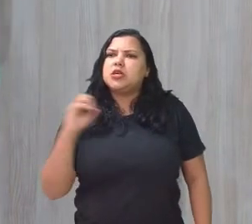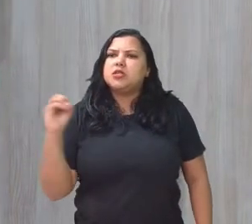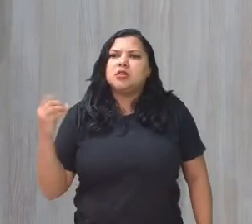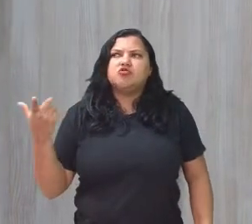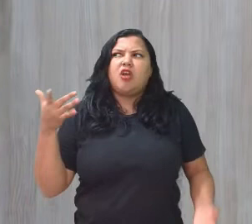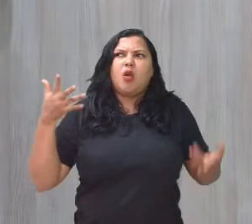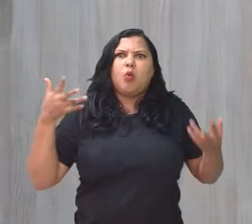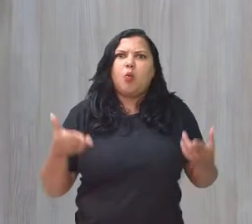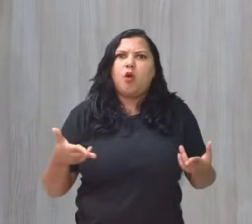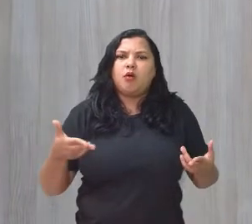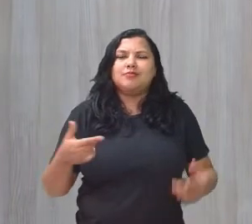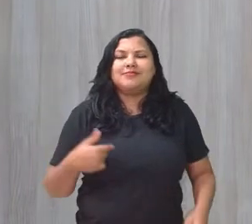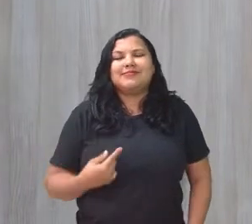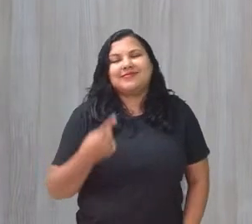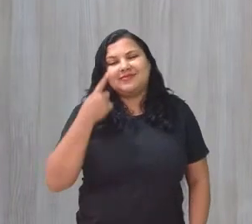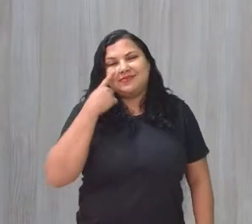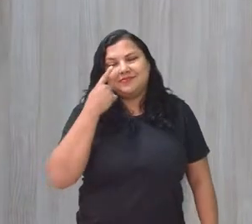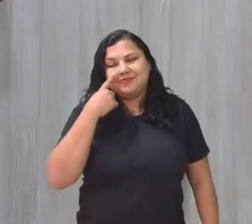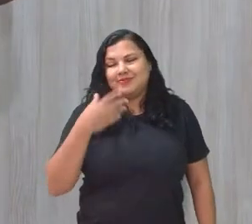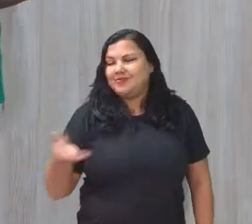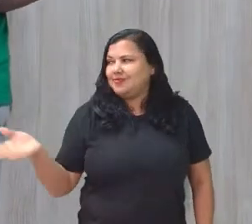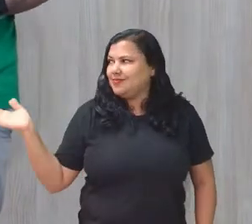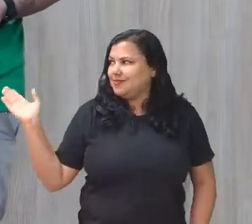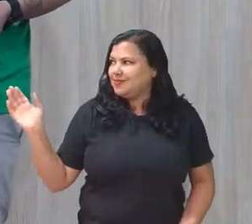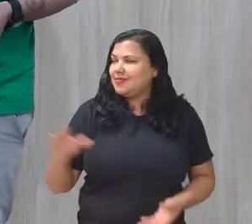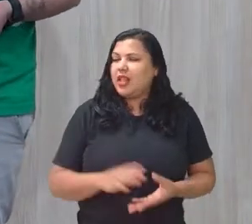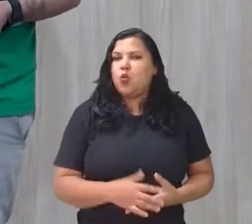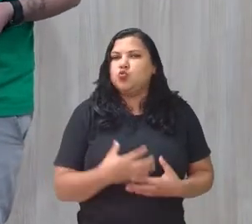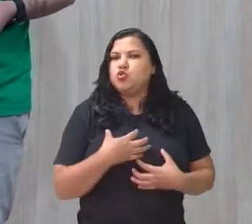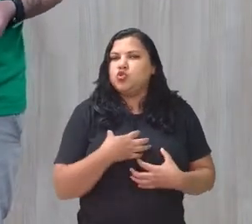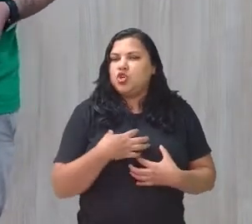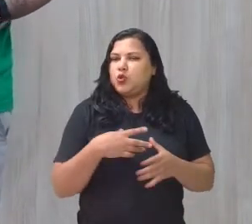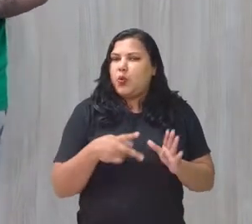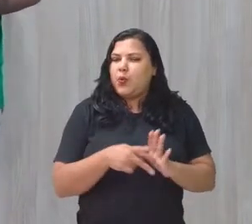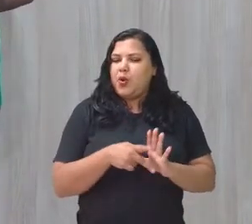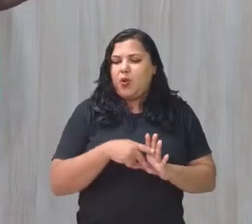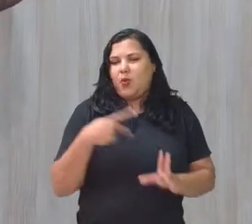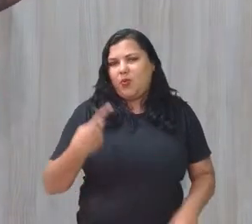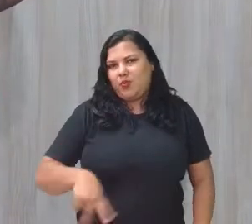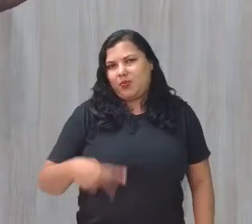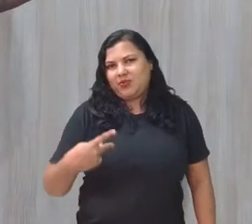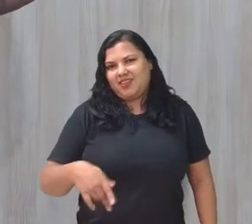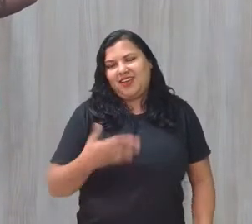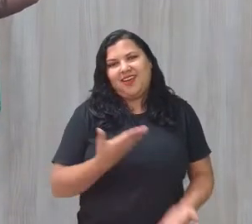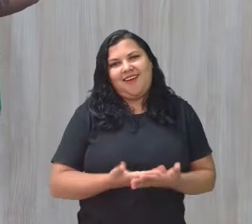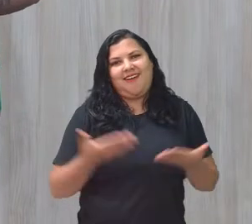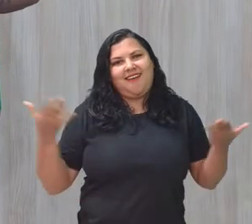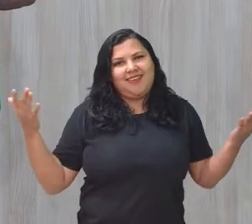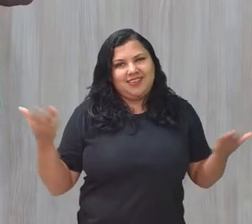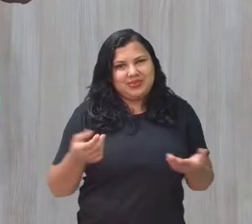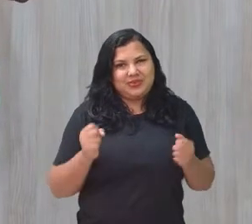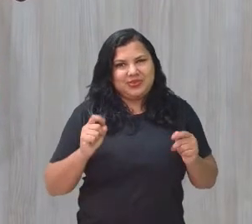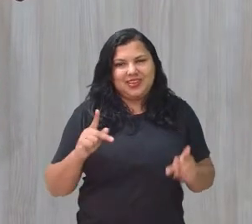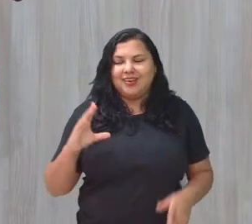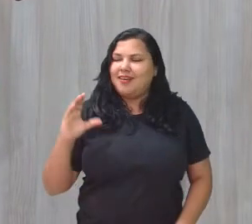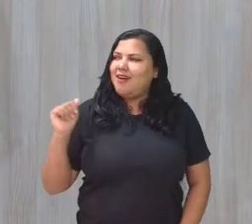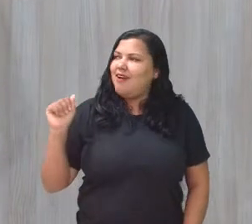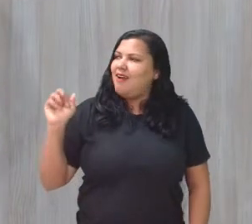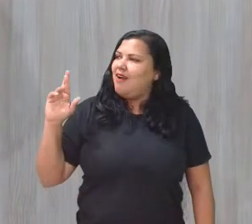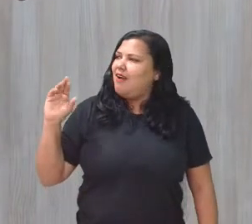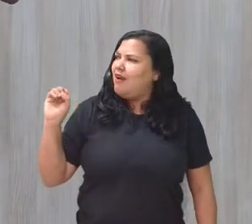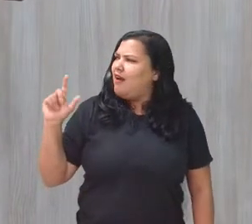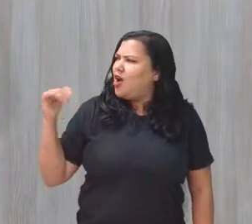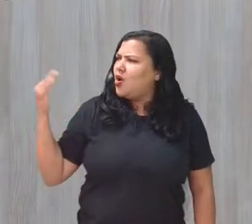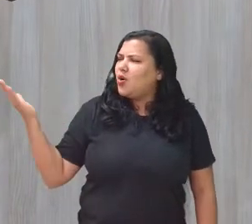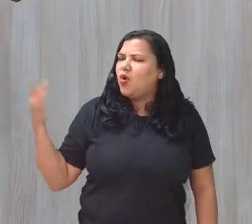resultado correto? Essa é o mote, vamos dizer assim, da nossa aula de hoje, tá certo? Carol,